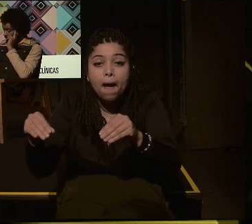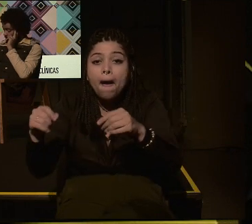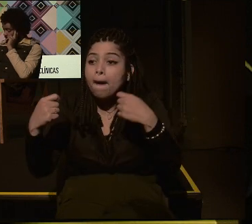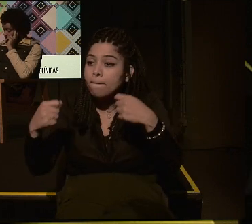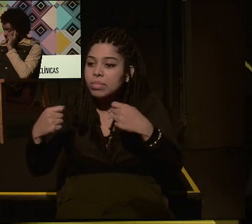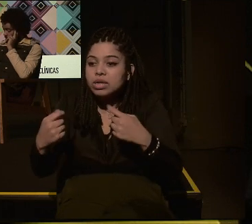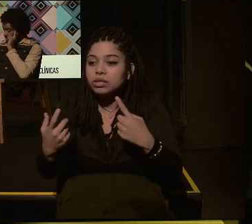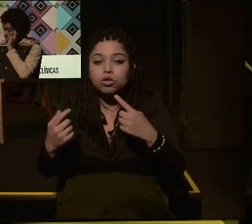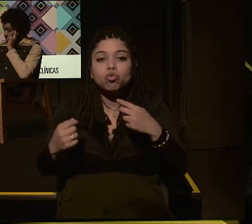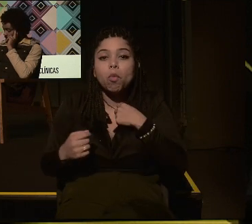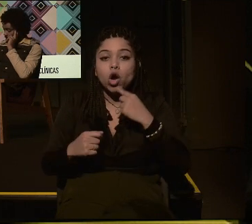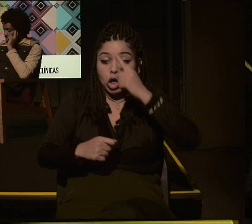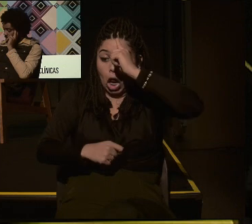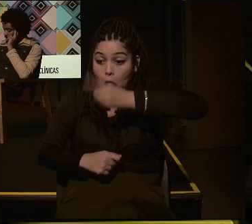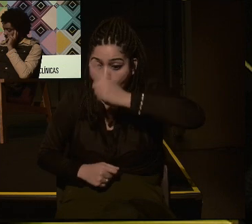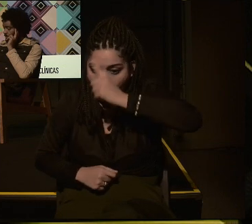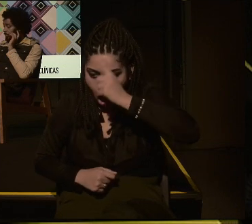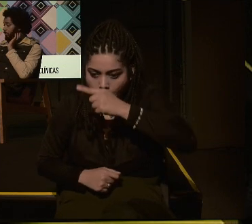anti-manicolonial.